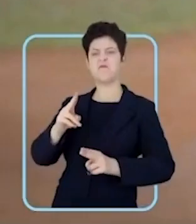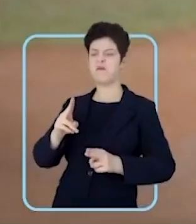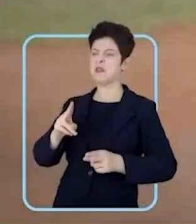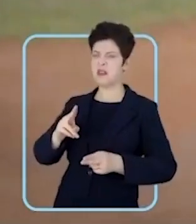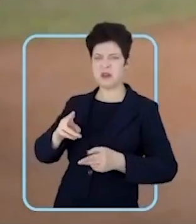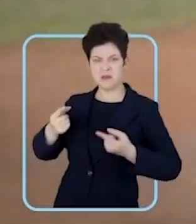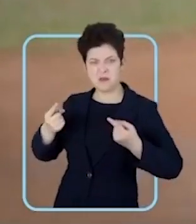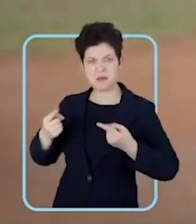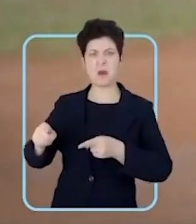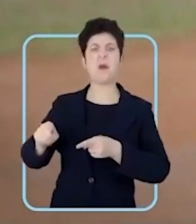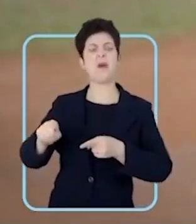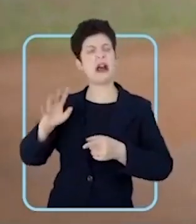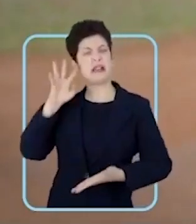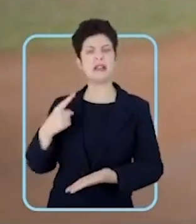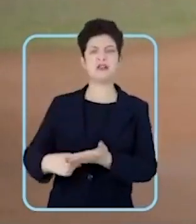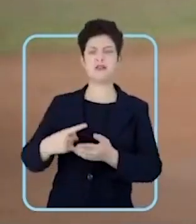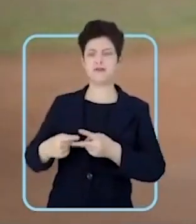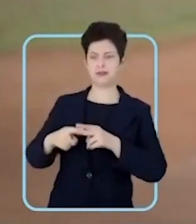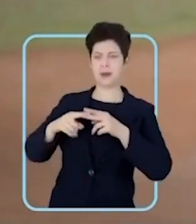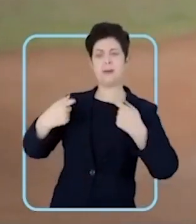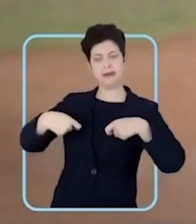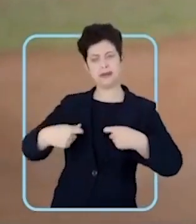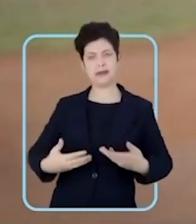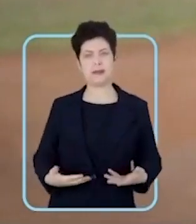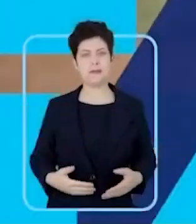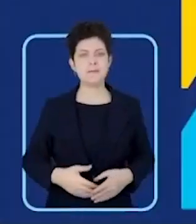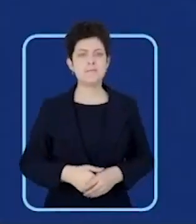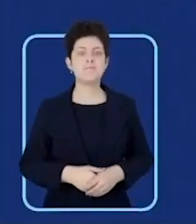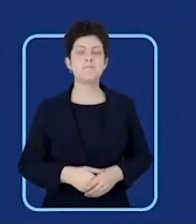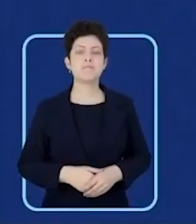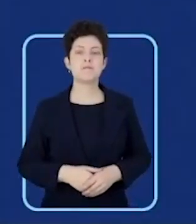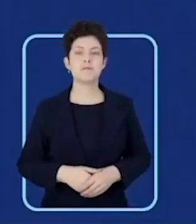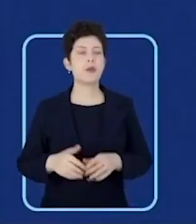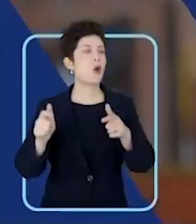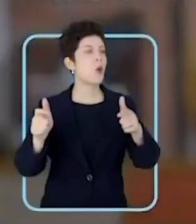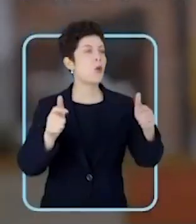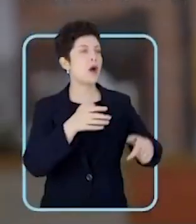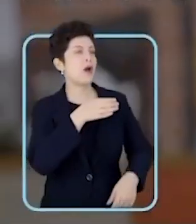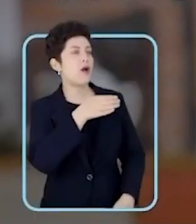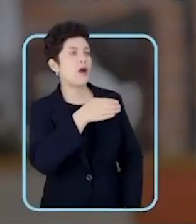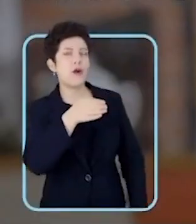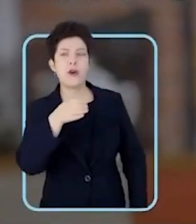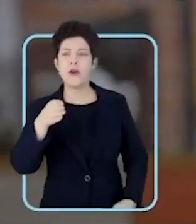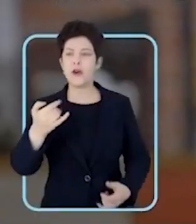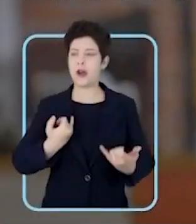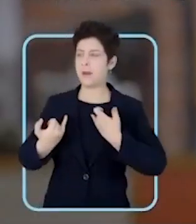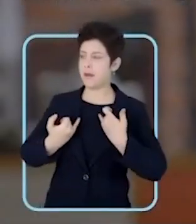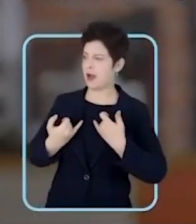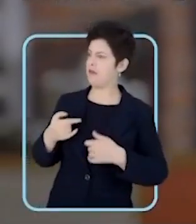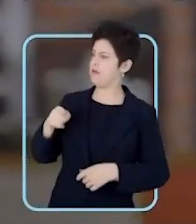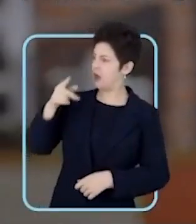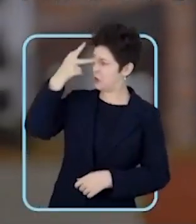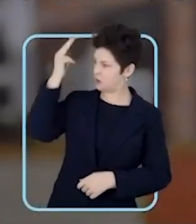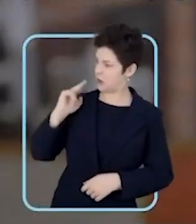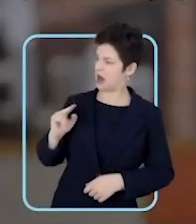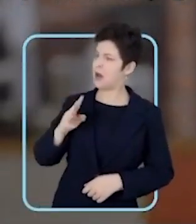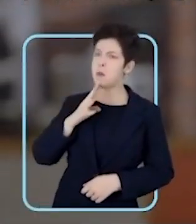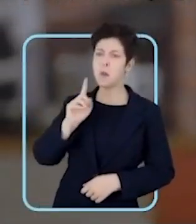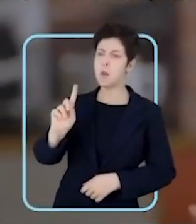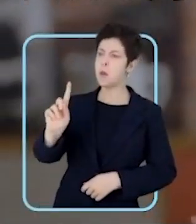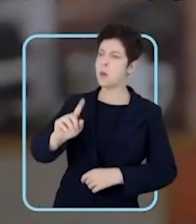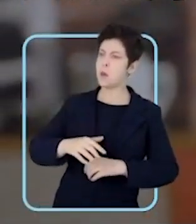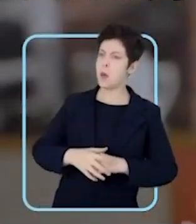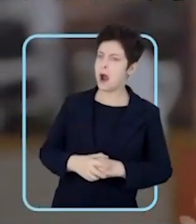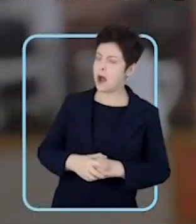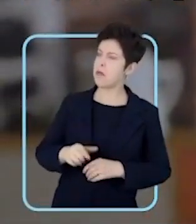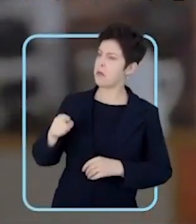vai pra cima e vai decidir alguma coisa pra nós, né? Que precisa. 44. Em todos os lugares por onde eu passo, as pessoas dizem: Soraya,